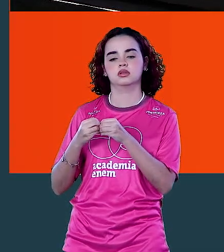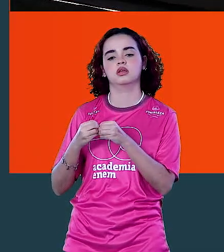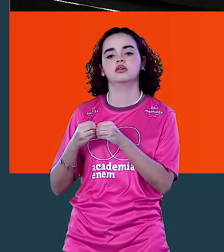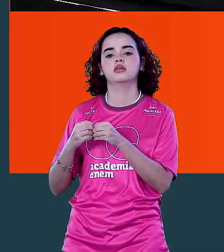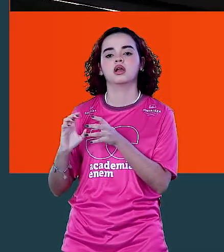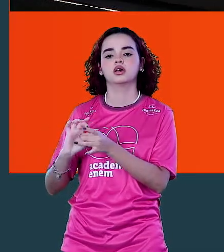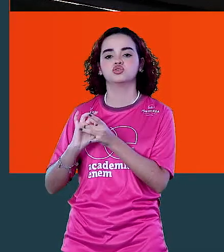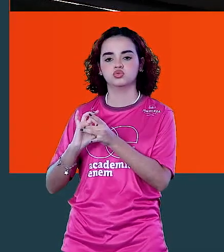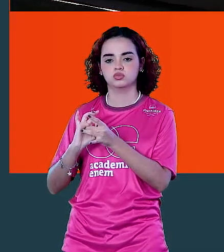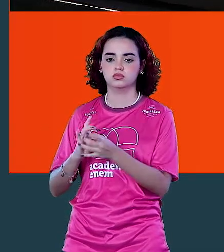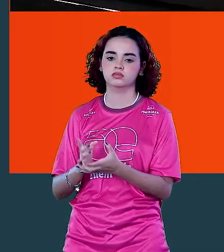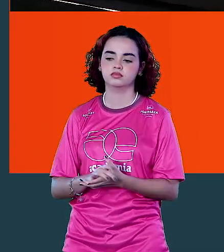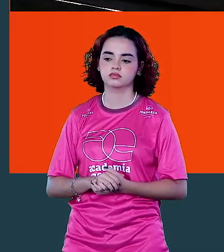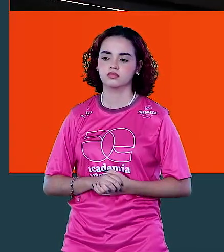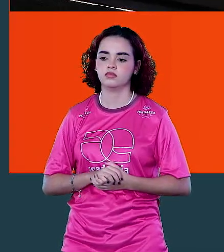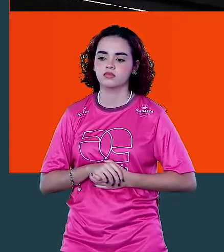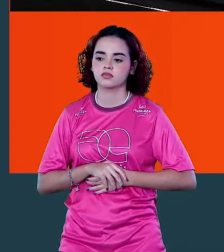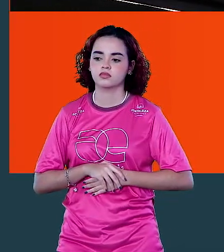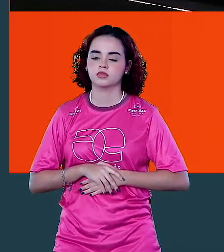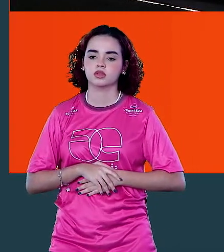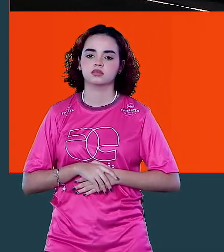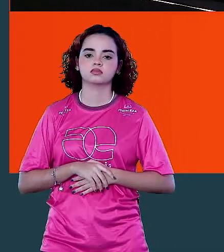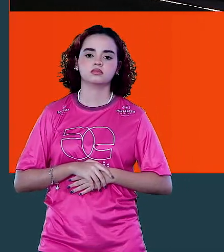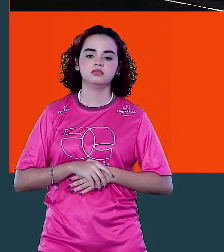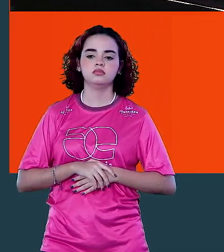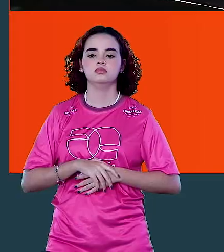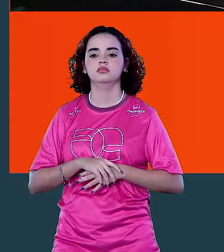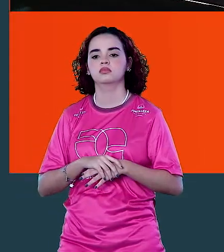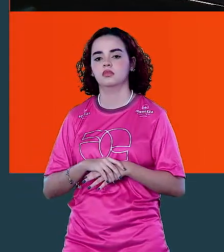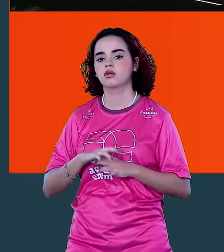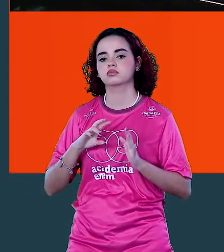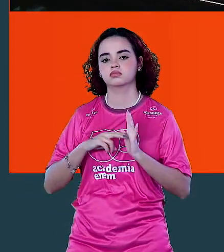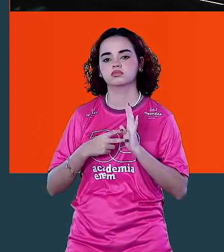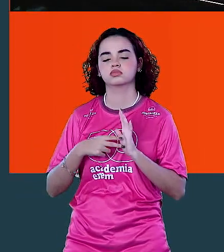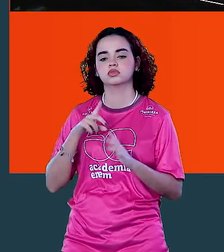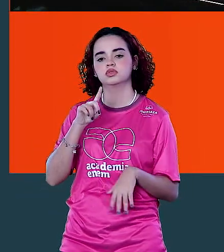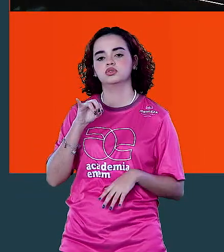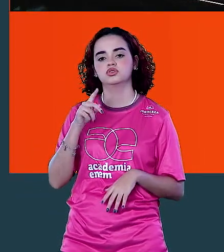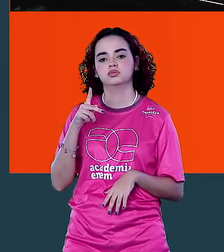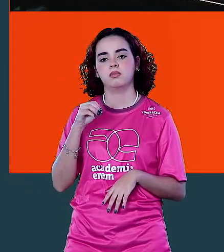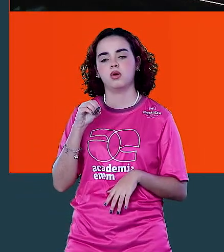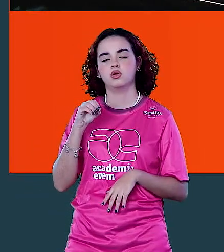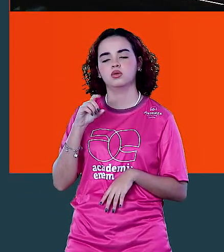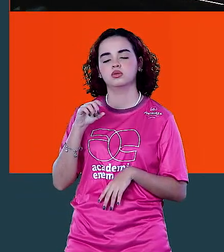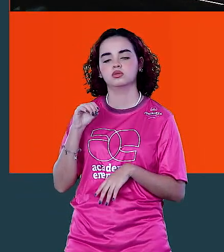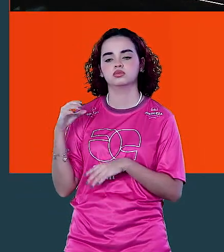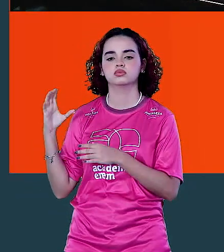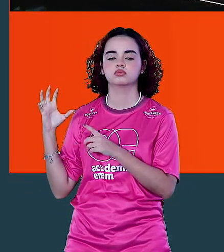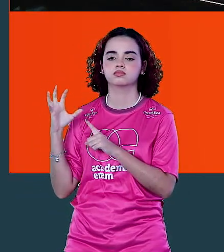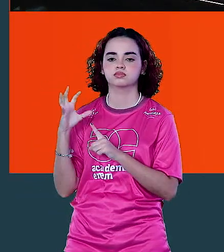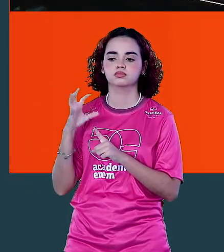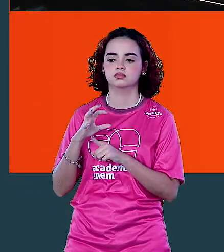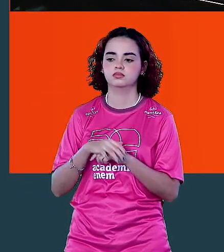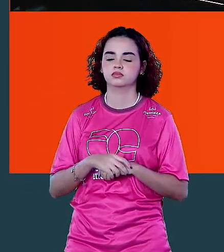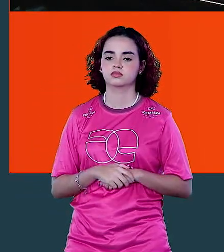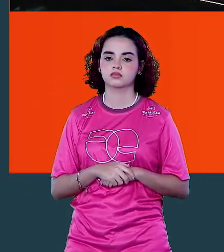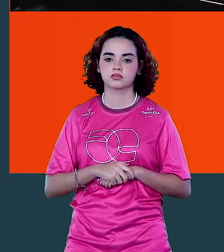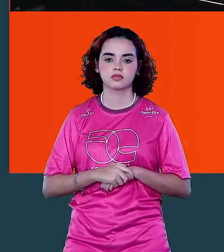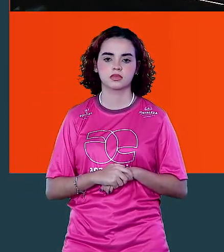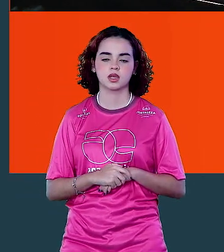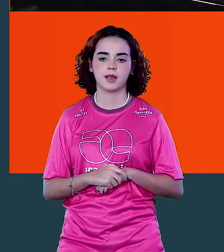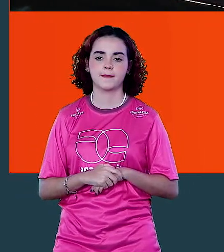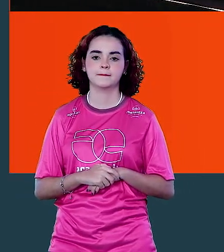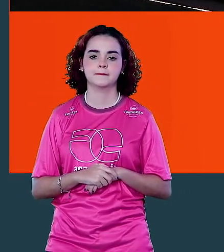polos. Certo? Essa é a ideia do dipolo induzido. As outras.